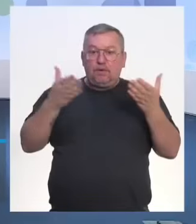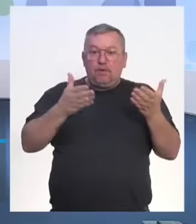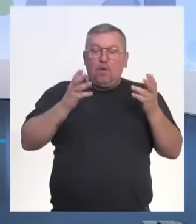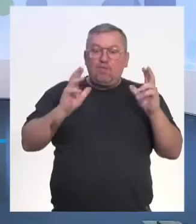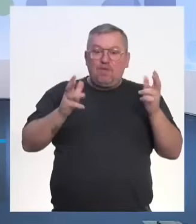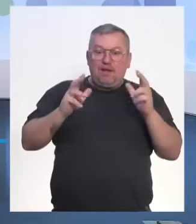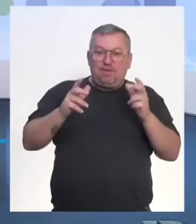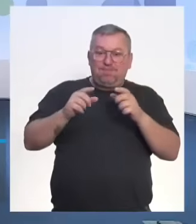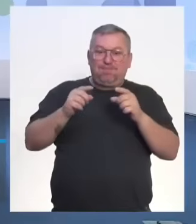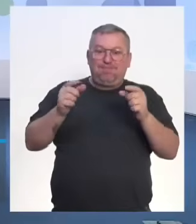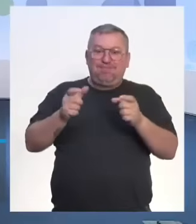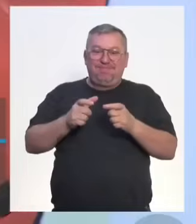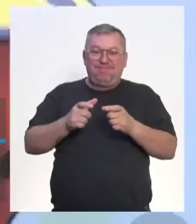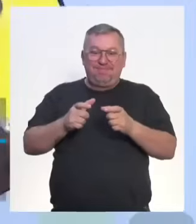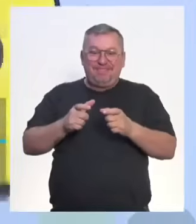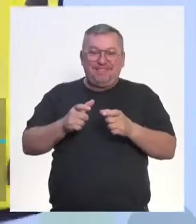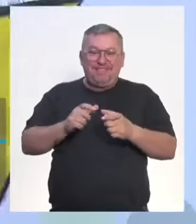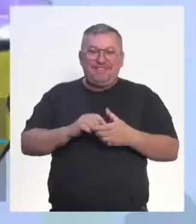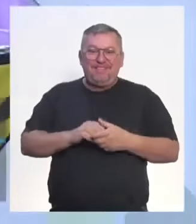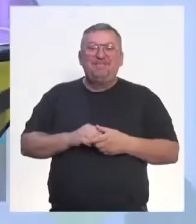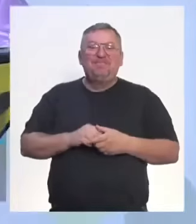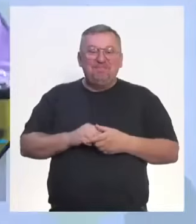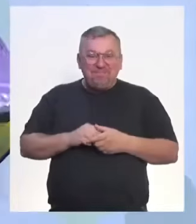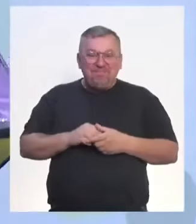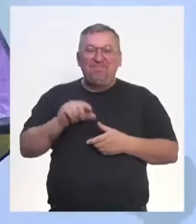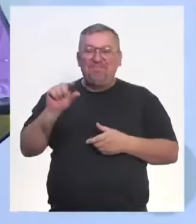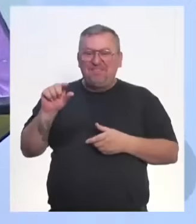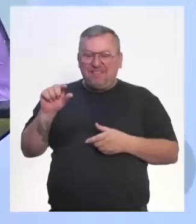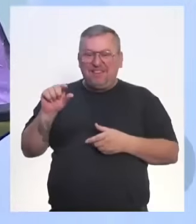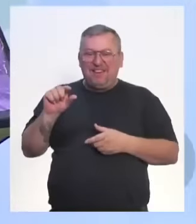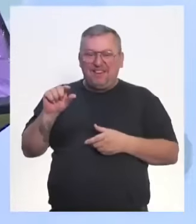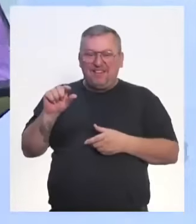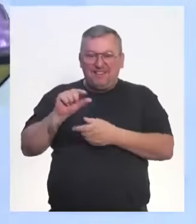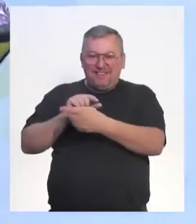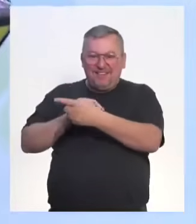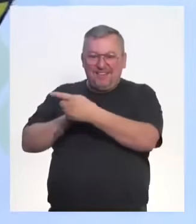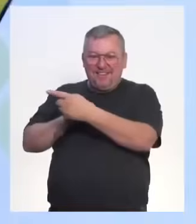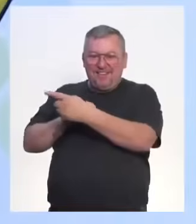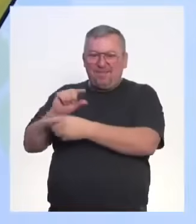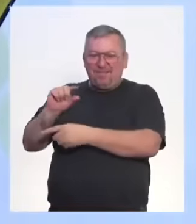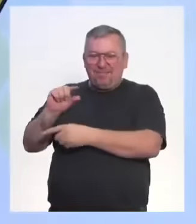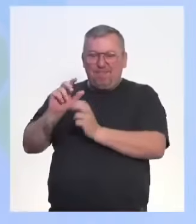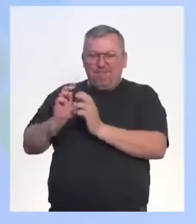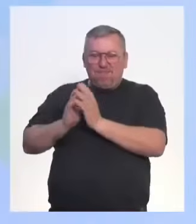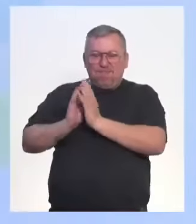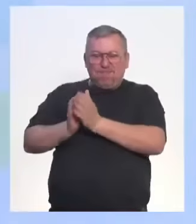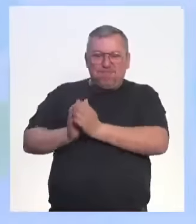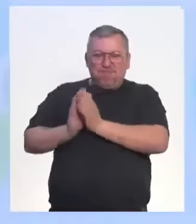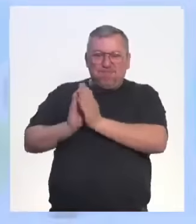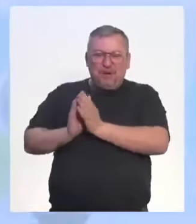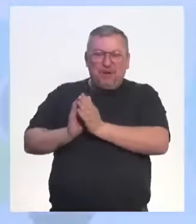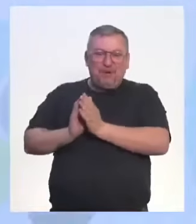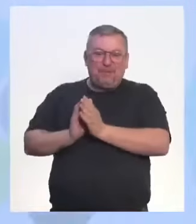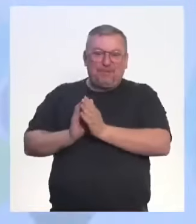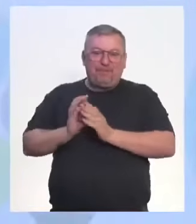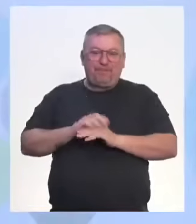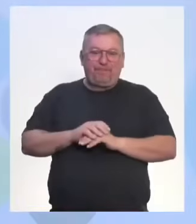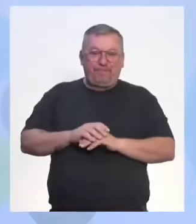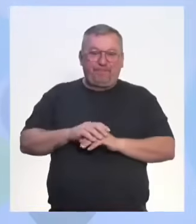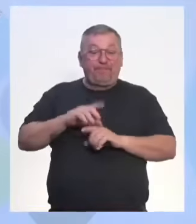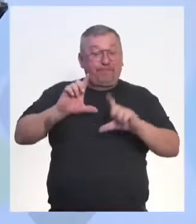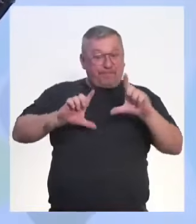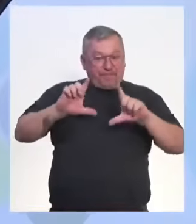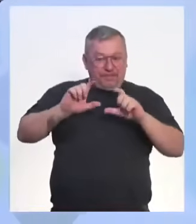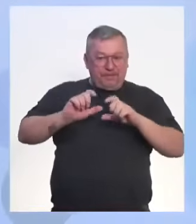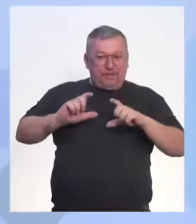pequenininho ali. É bem pequenininho. Trouxe um dado que aqui na TV tem que ser de forma